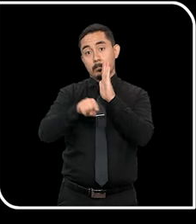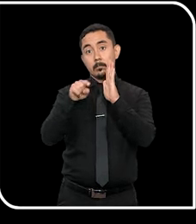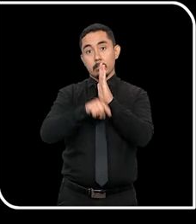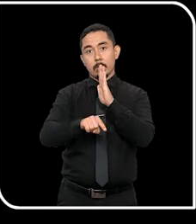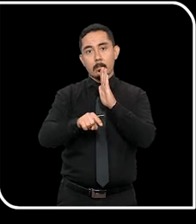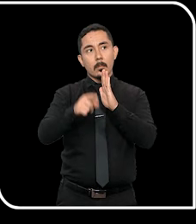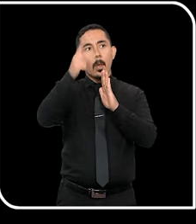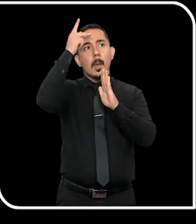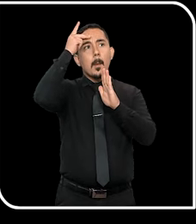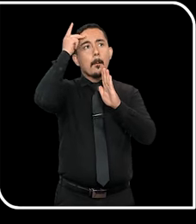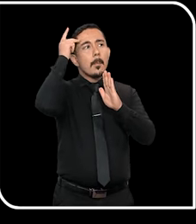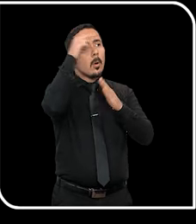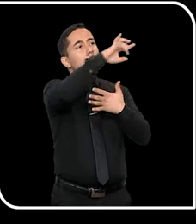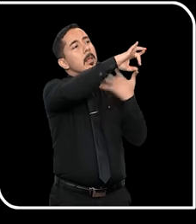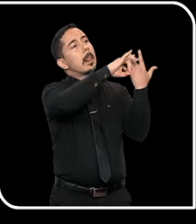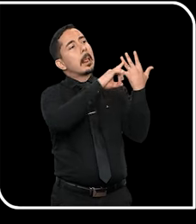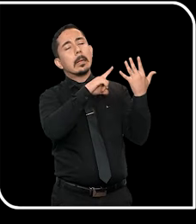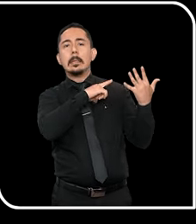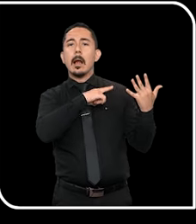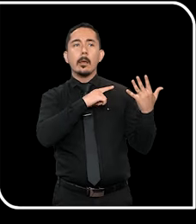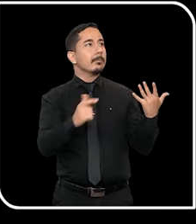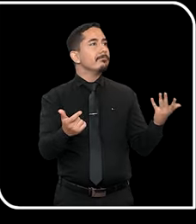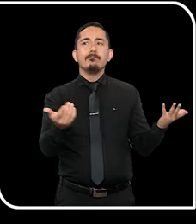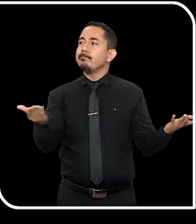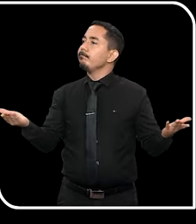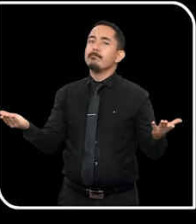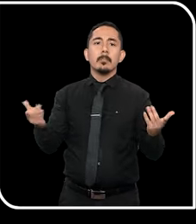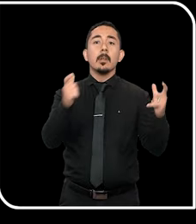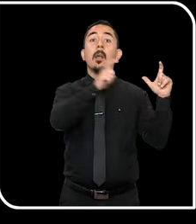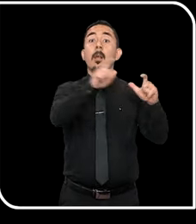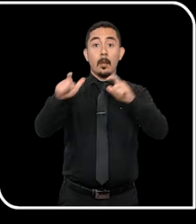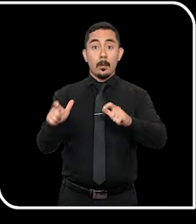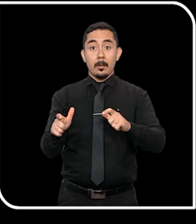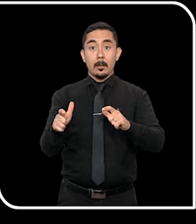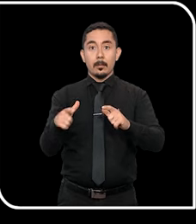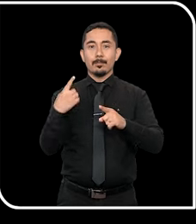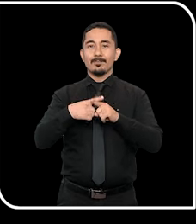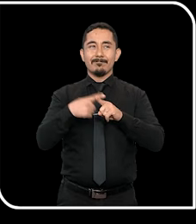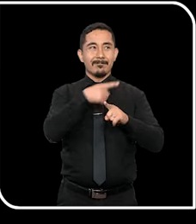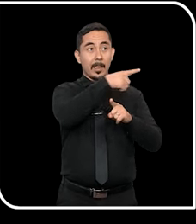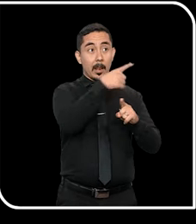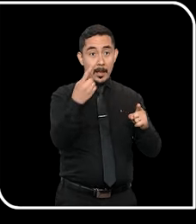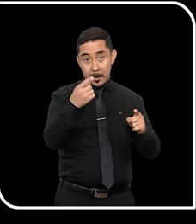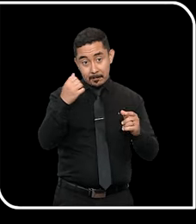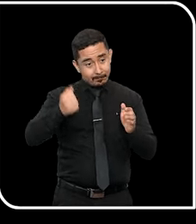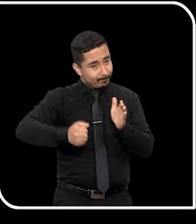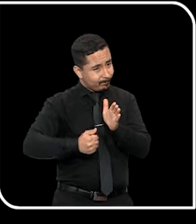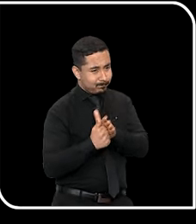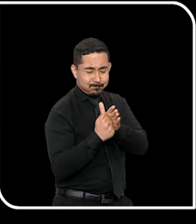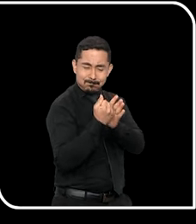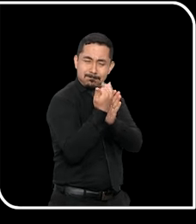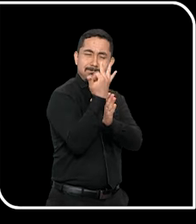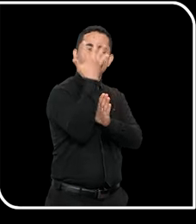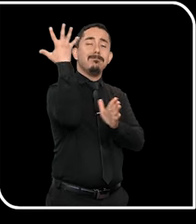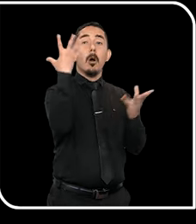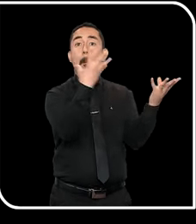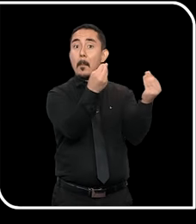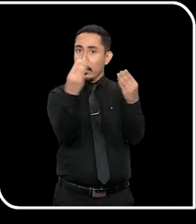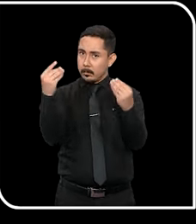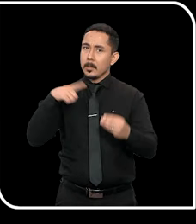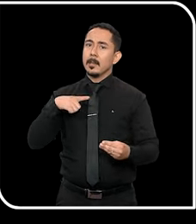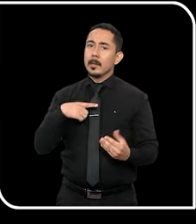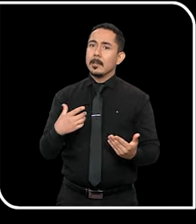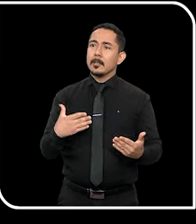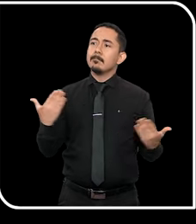Onde estão essas pessoas porque o número é muito alto né o número ele é grande Ele é expressivo então se